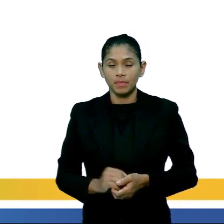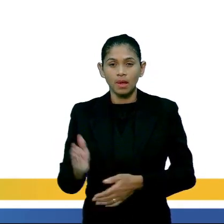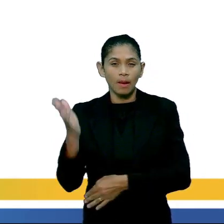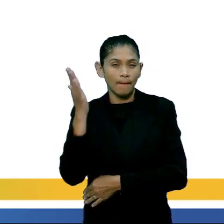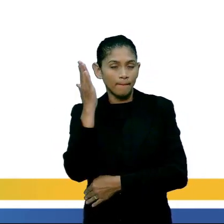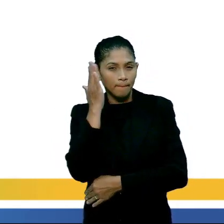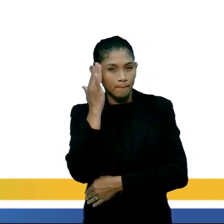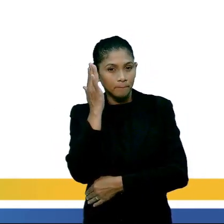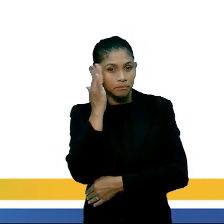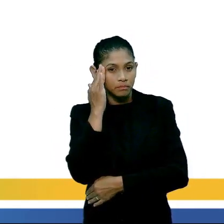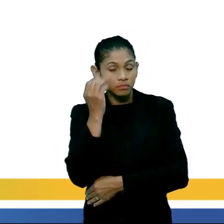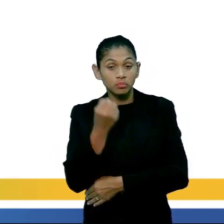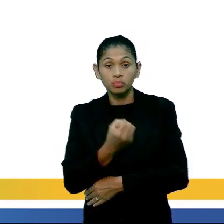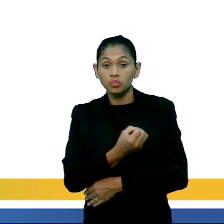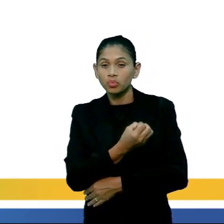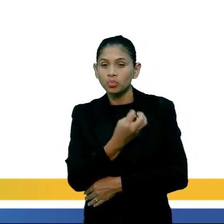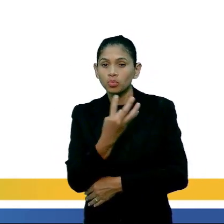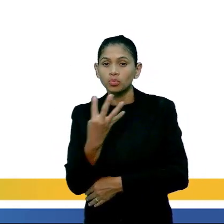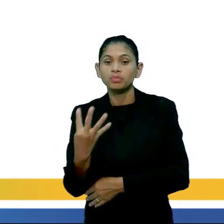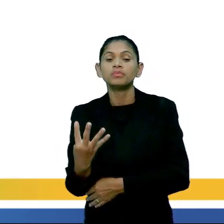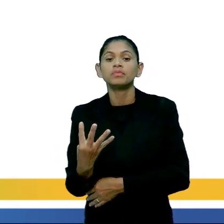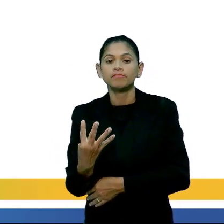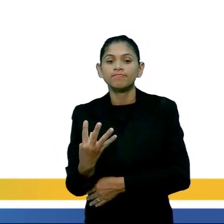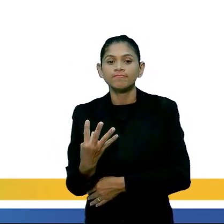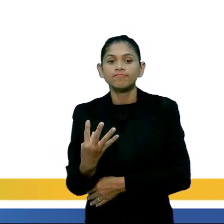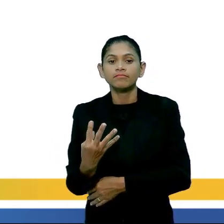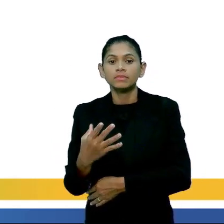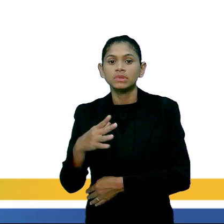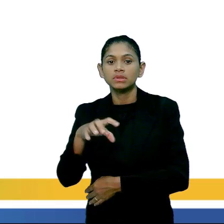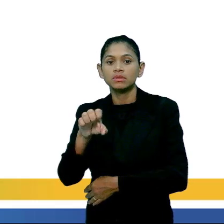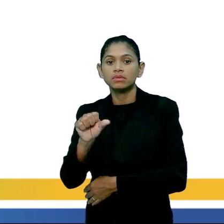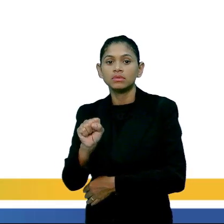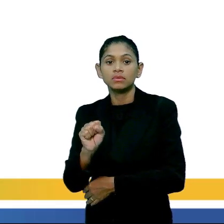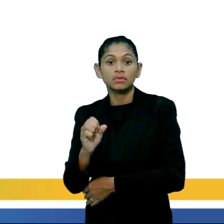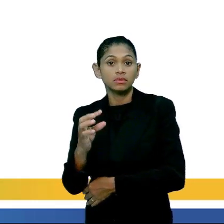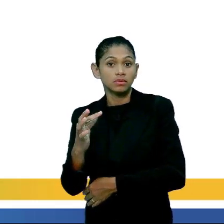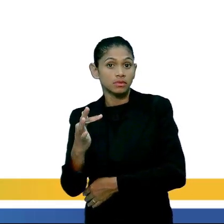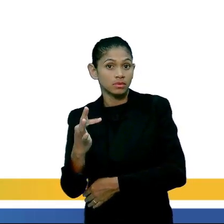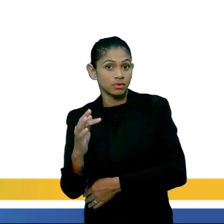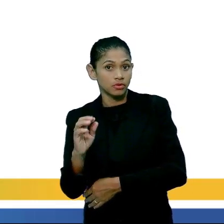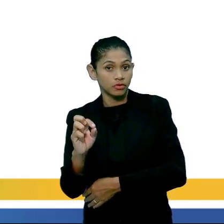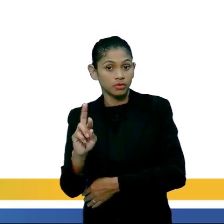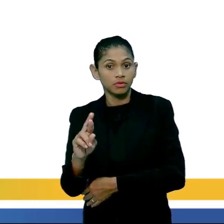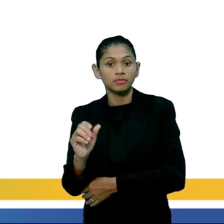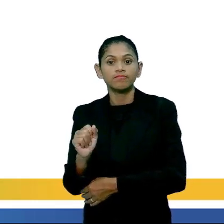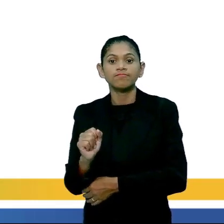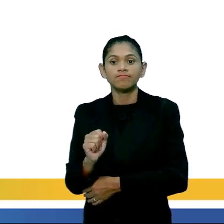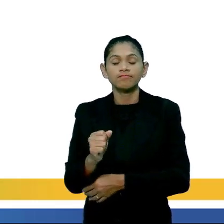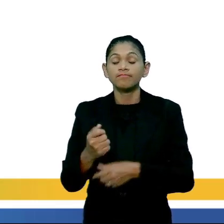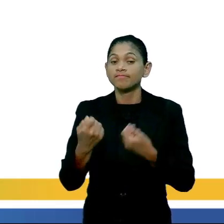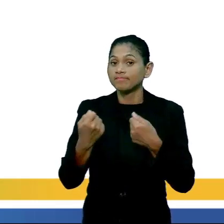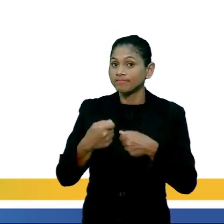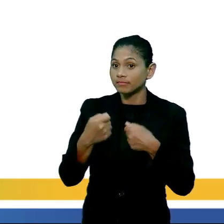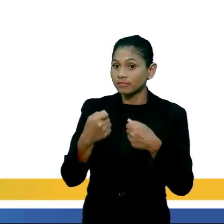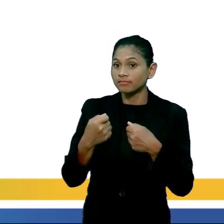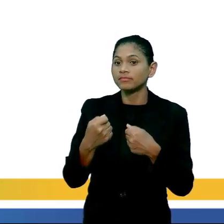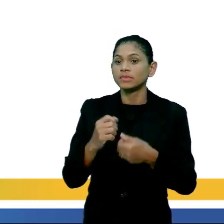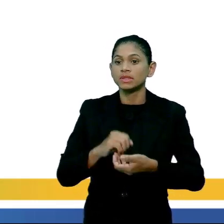Para sabermos quantas esferas podem ser obtidas a partir das peças cilíndricas, volume de cada um dos